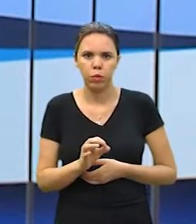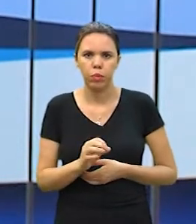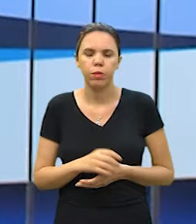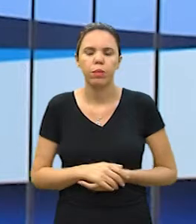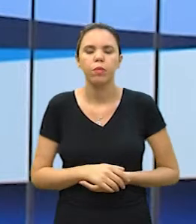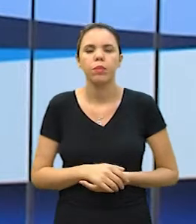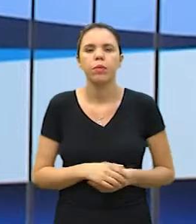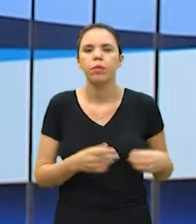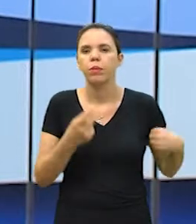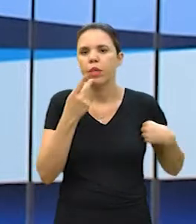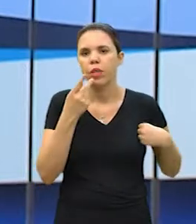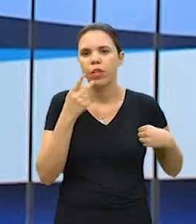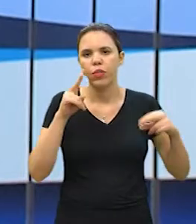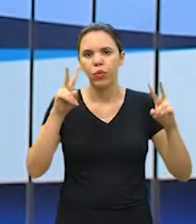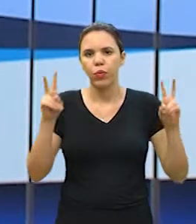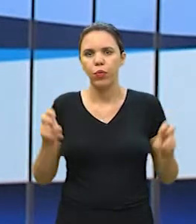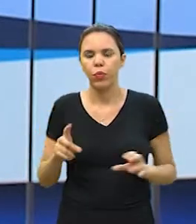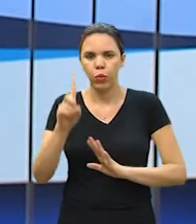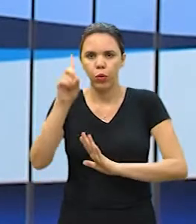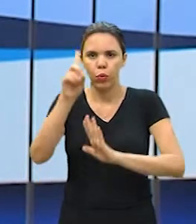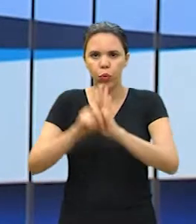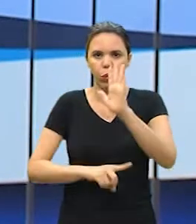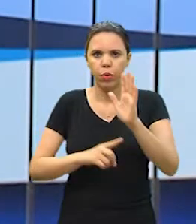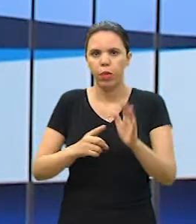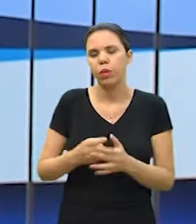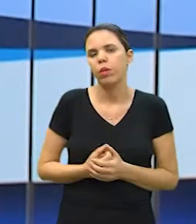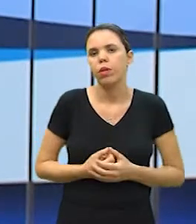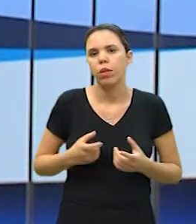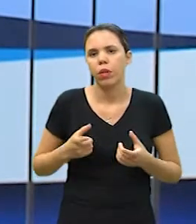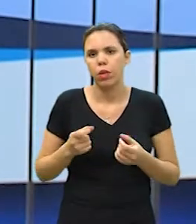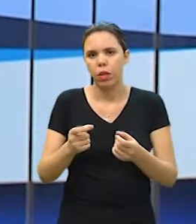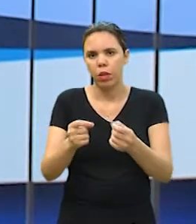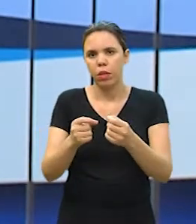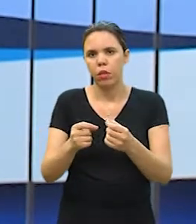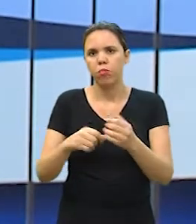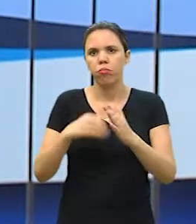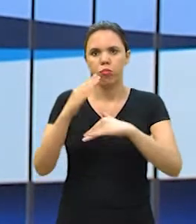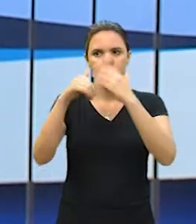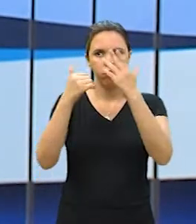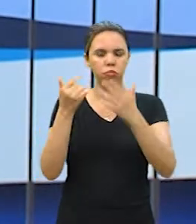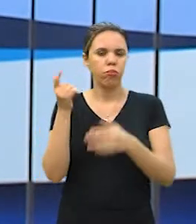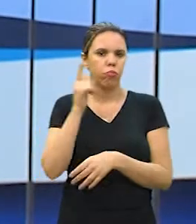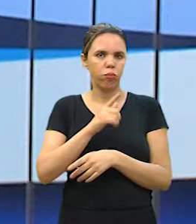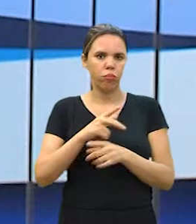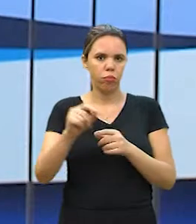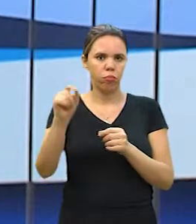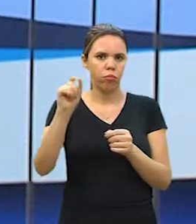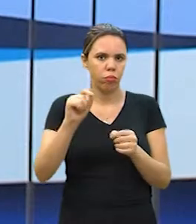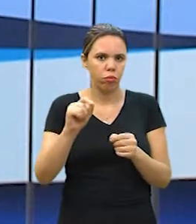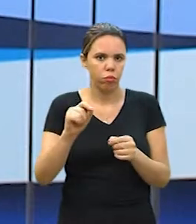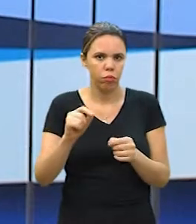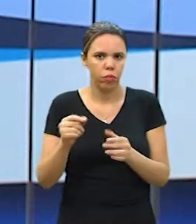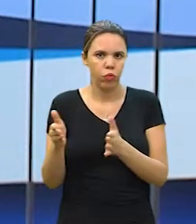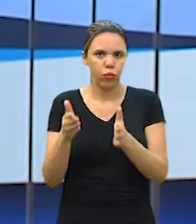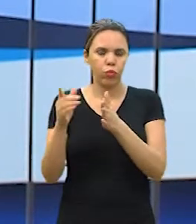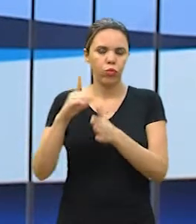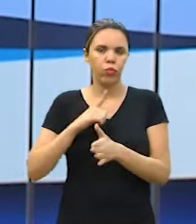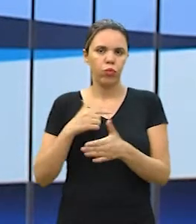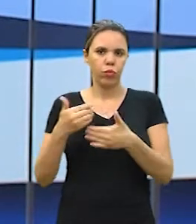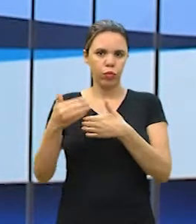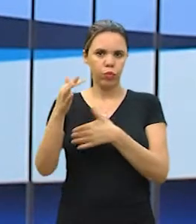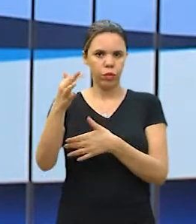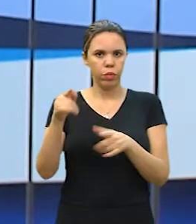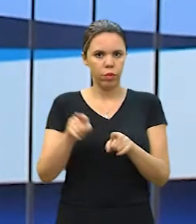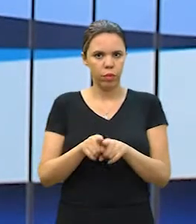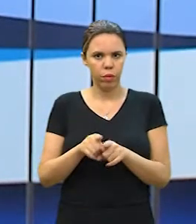dos casos. Para falar sobre os direitos da pessoa com câncer, os avanços conquistados e o caminho que temos